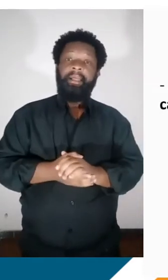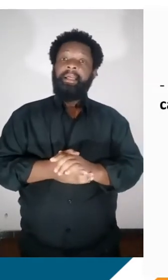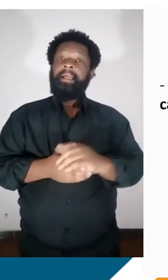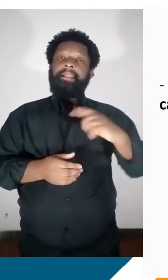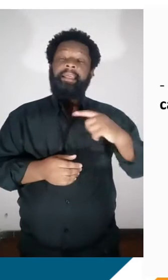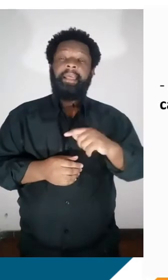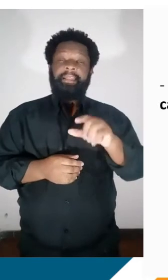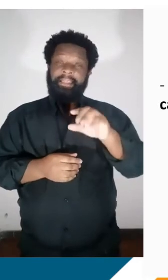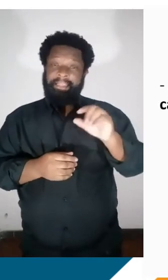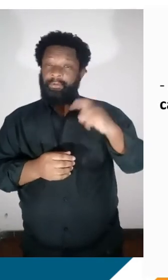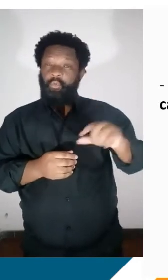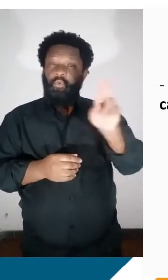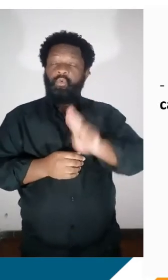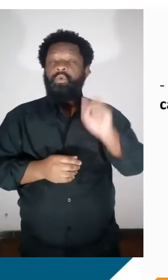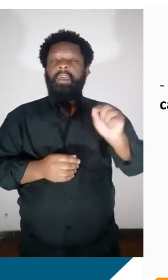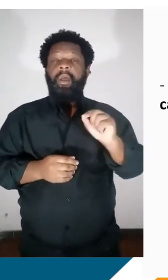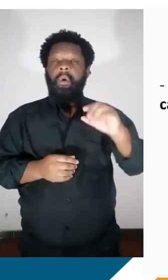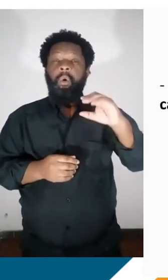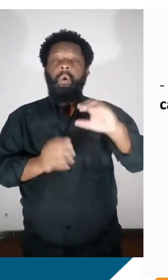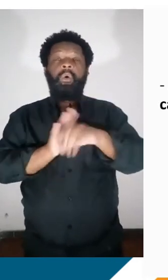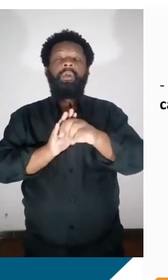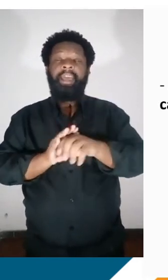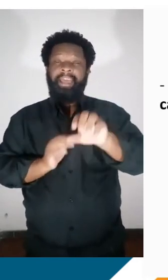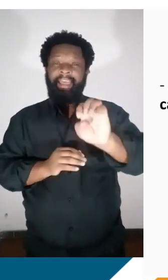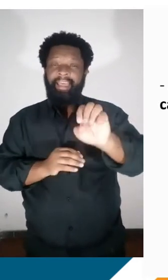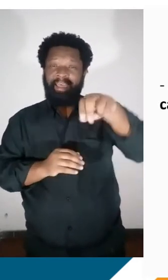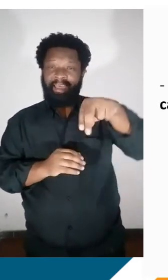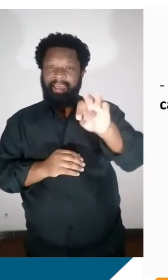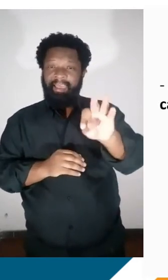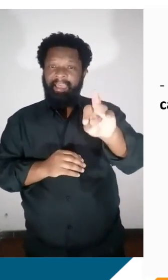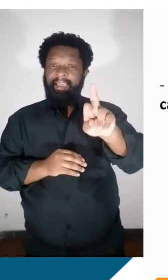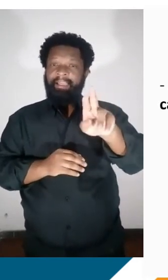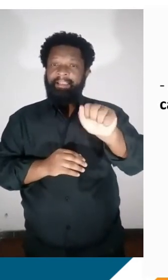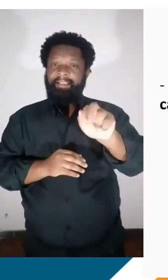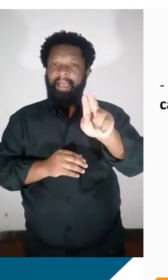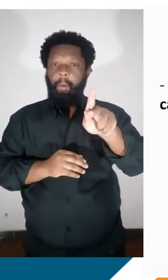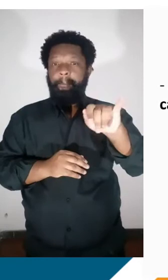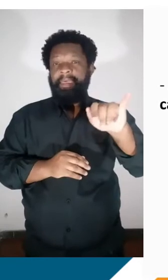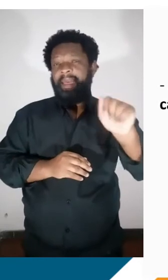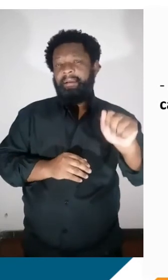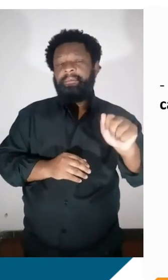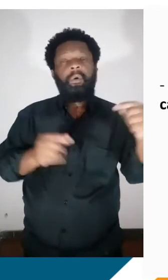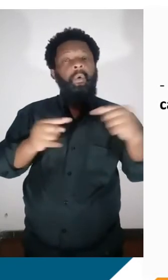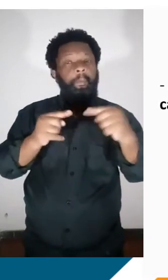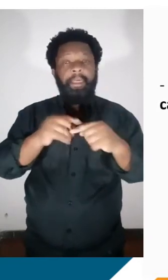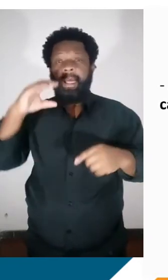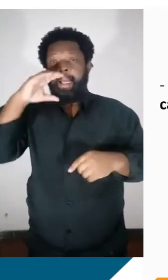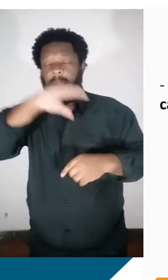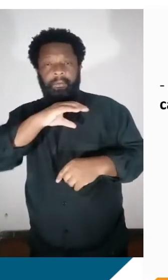Em termoquímica, a gente usa muito a noção de entalpia e faz uma relação com calor. Por que a gente